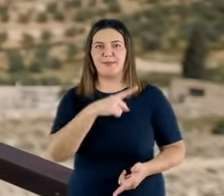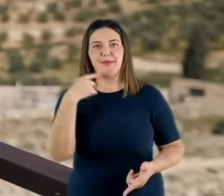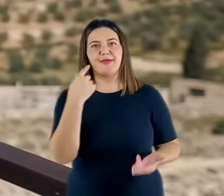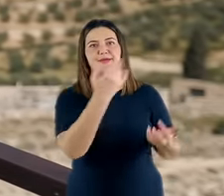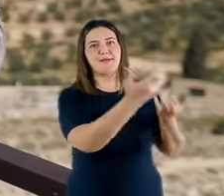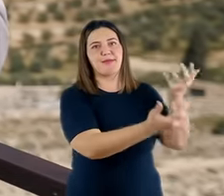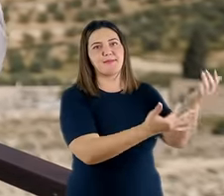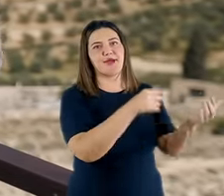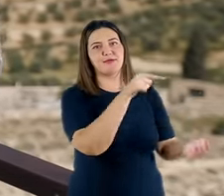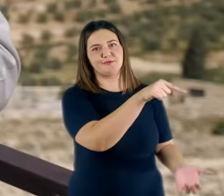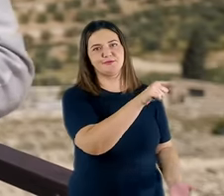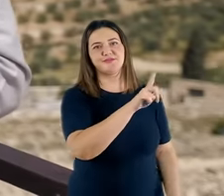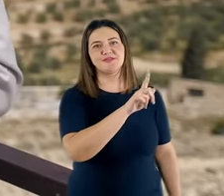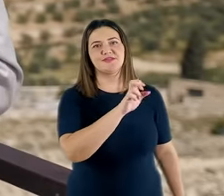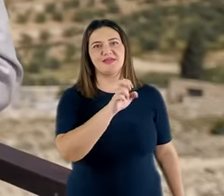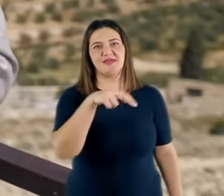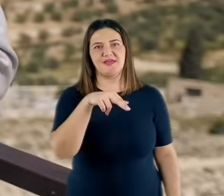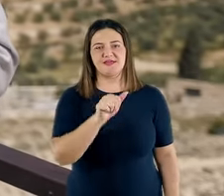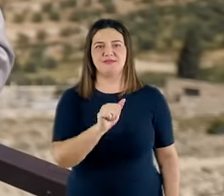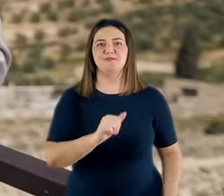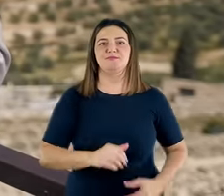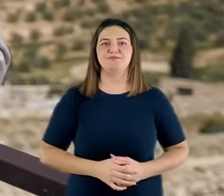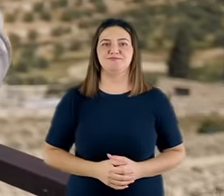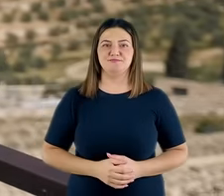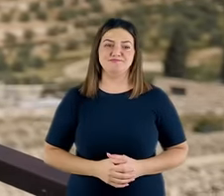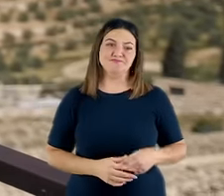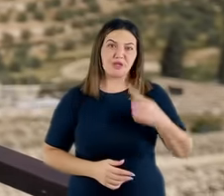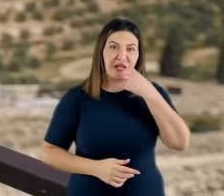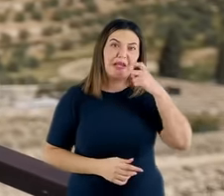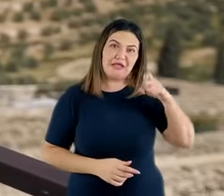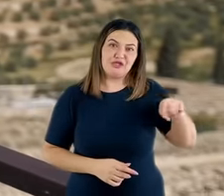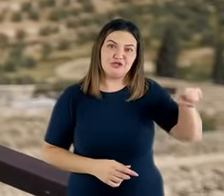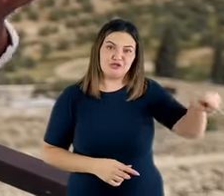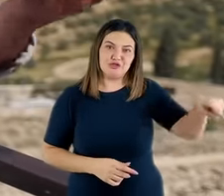vai queimar no fogo do Geena, no fogo do